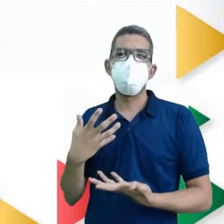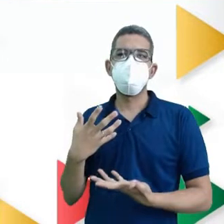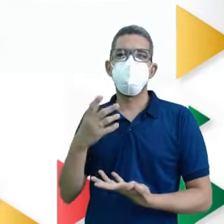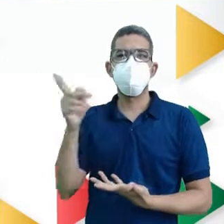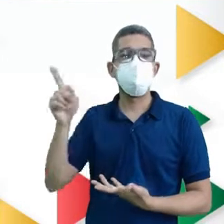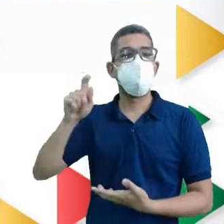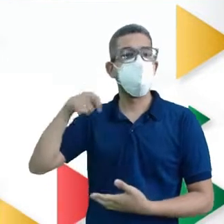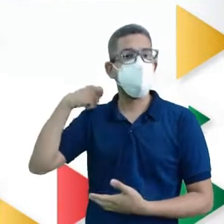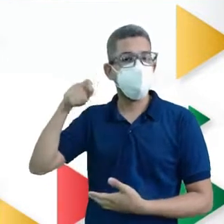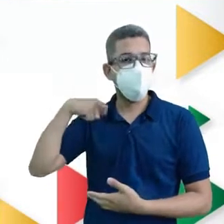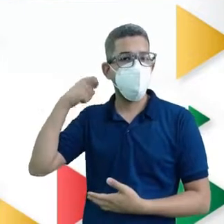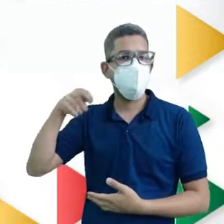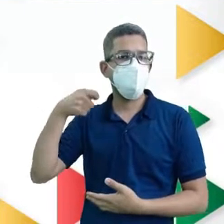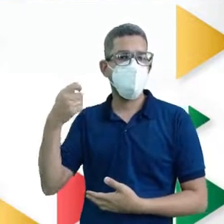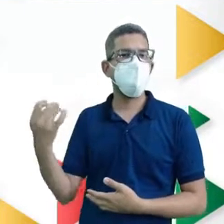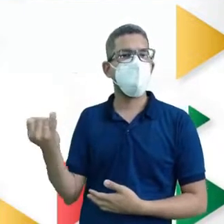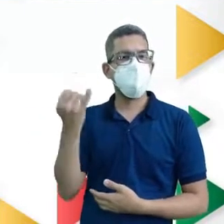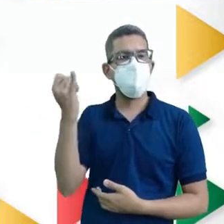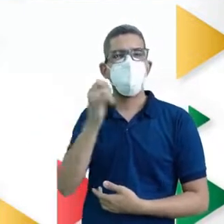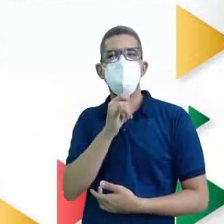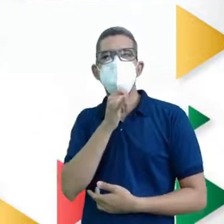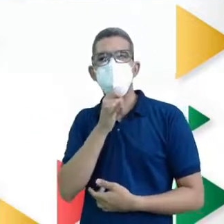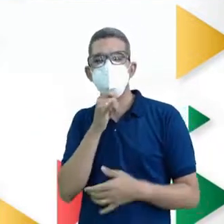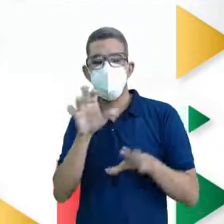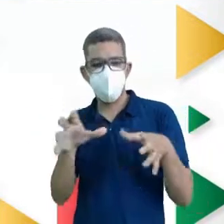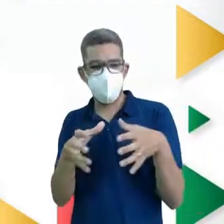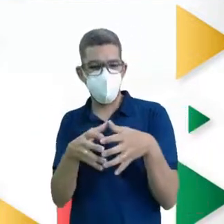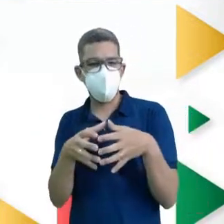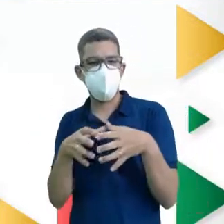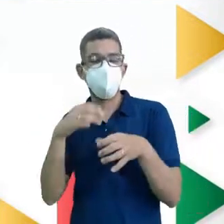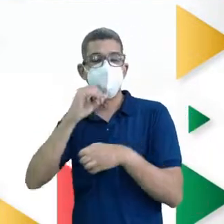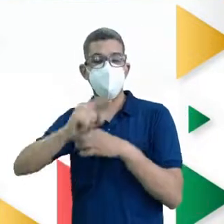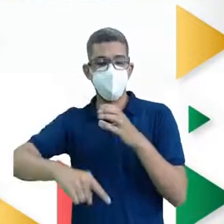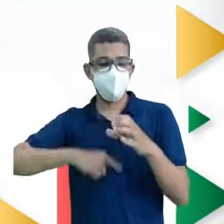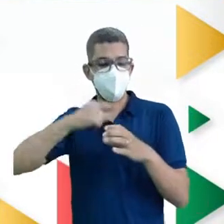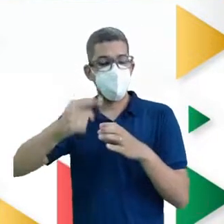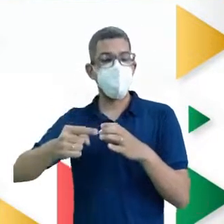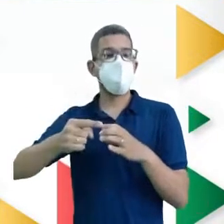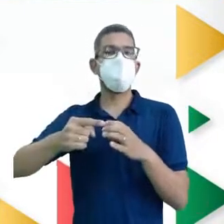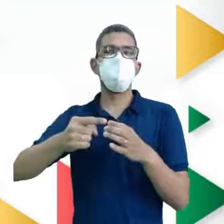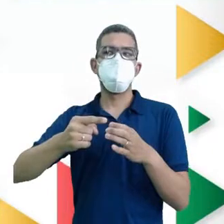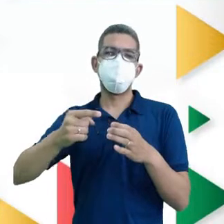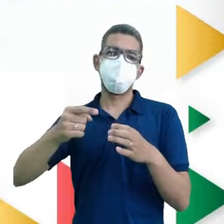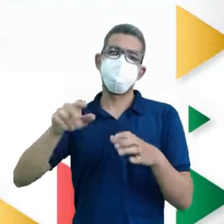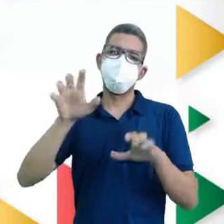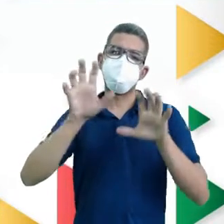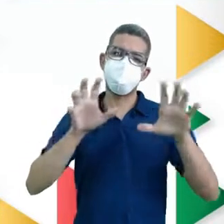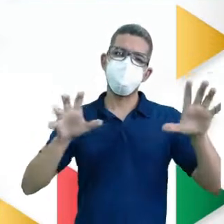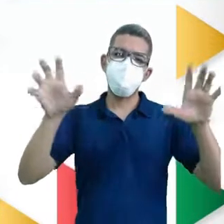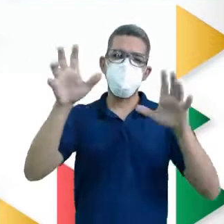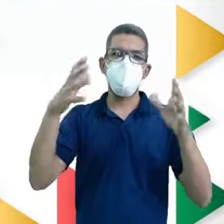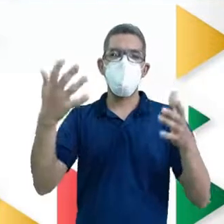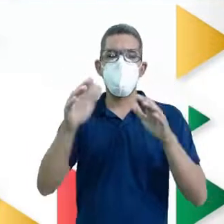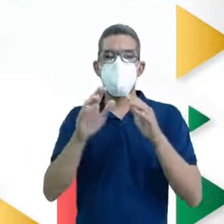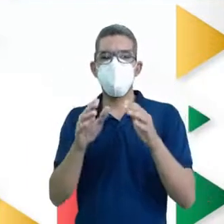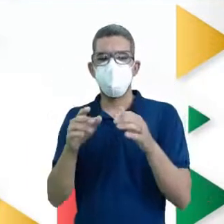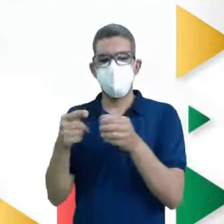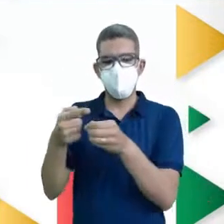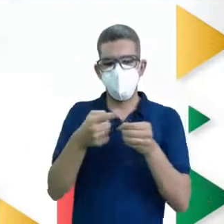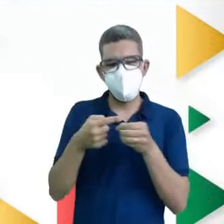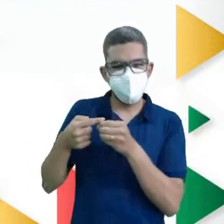atores relevantes, como as organizações internacionais, regionais e